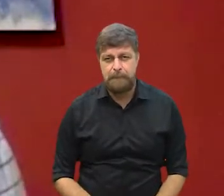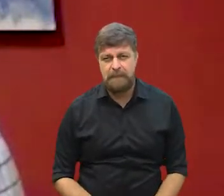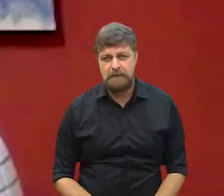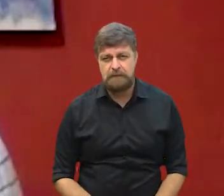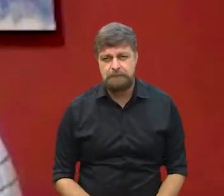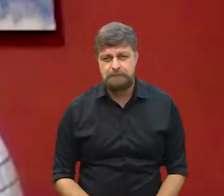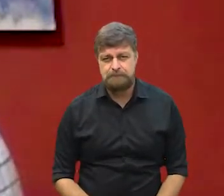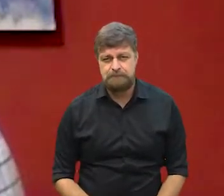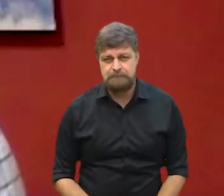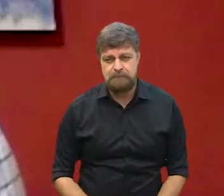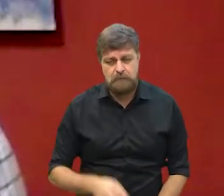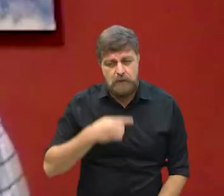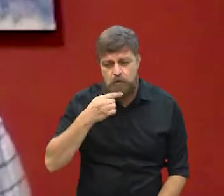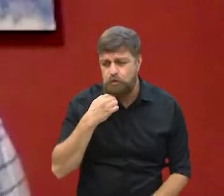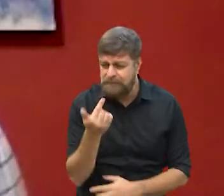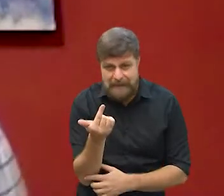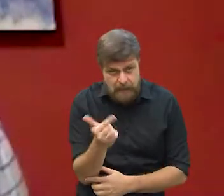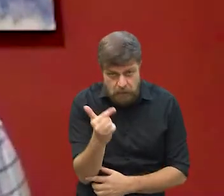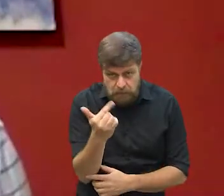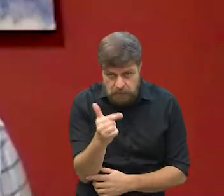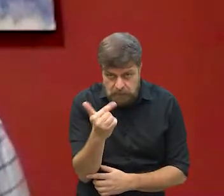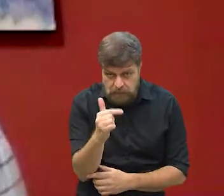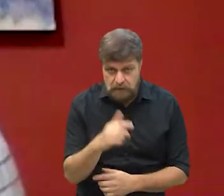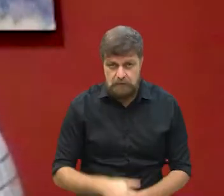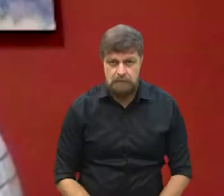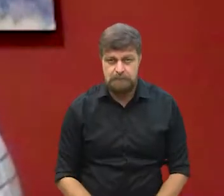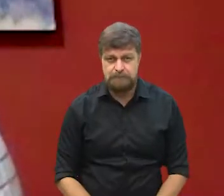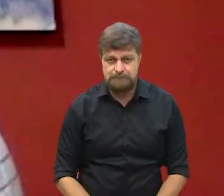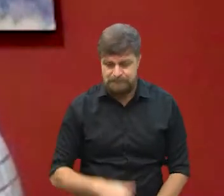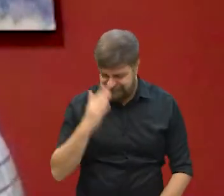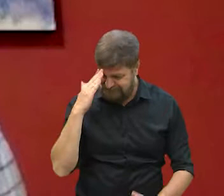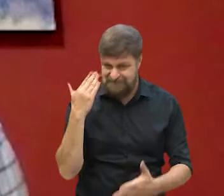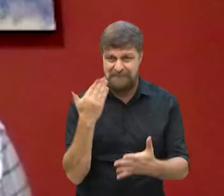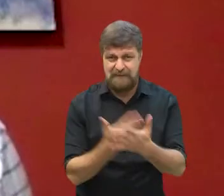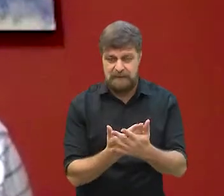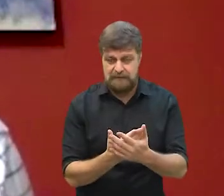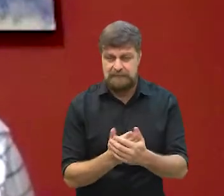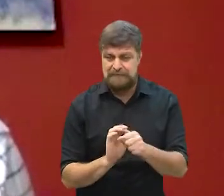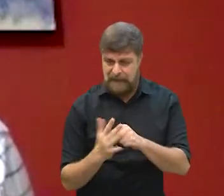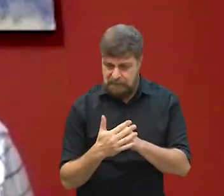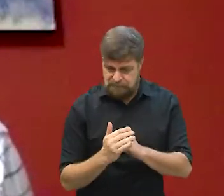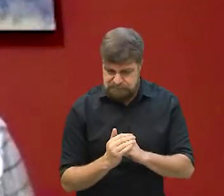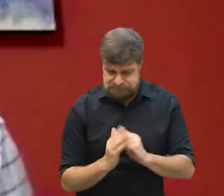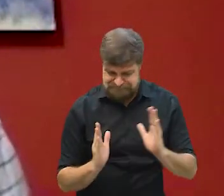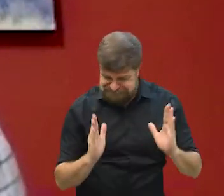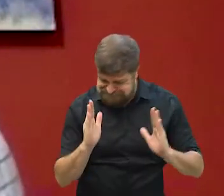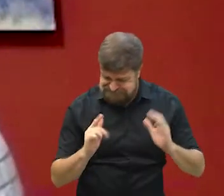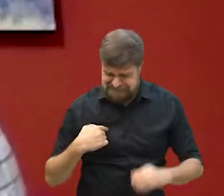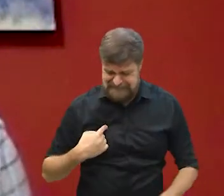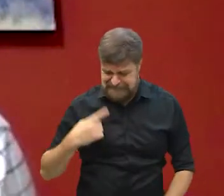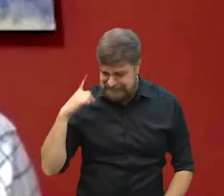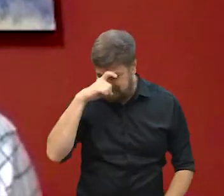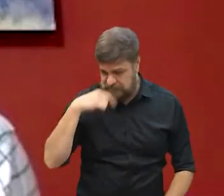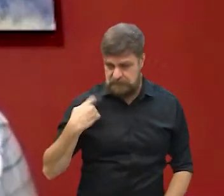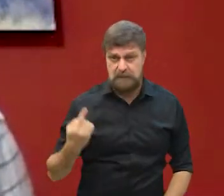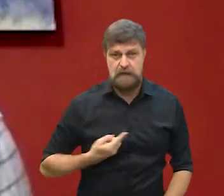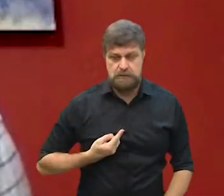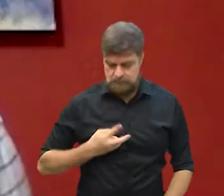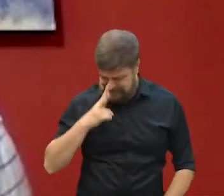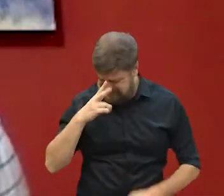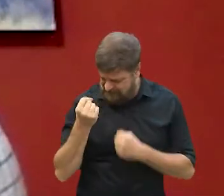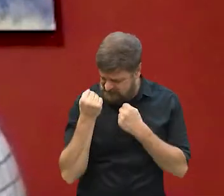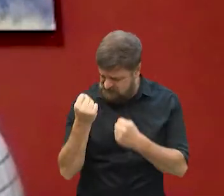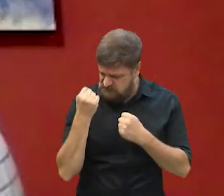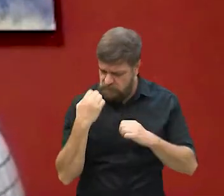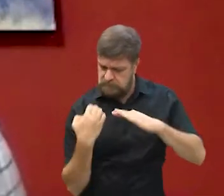assim, sem dúvida, tá? Faz jus acreditado, aquilo que não mata fortalece. A gente está muito mais forte, como a gente viu